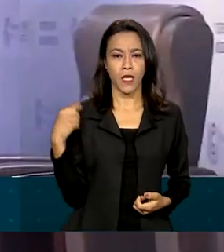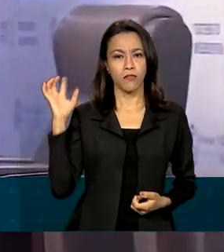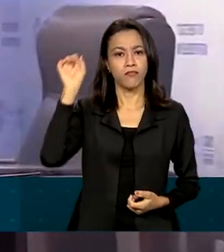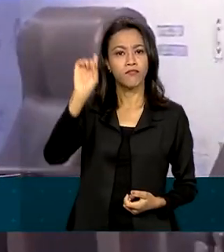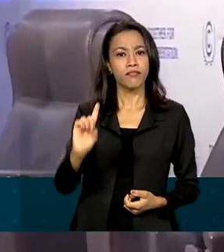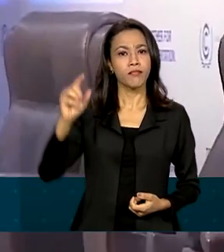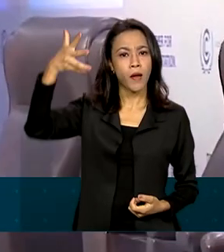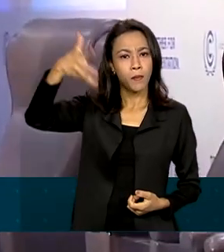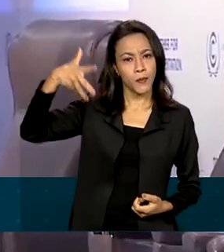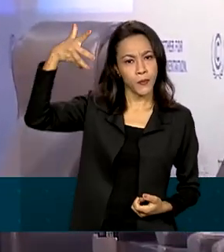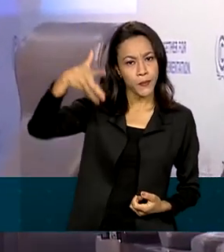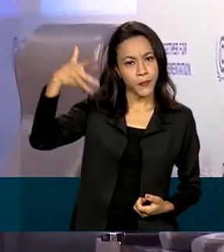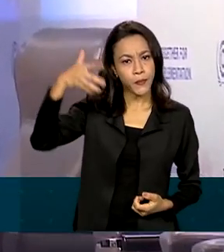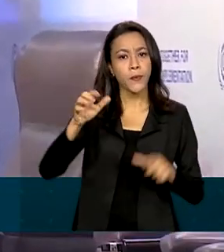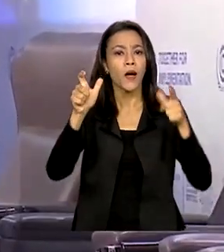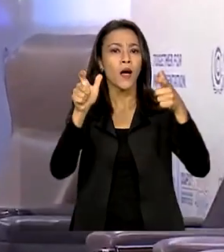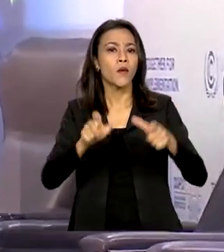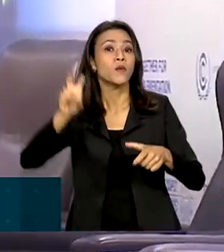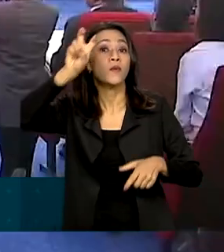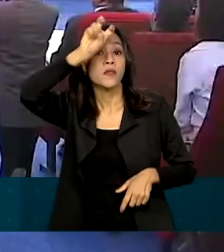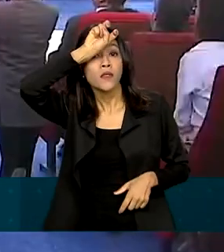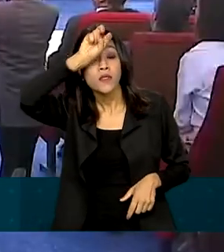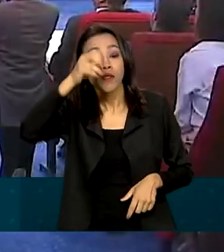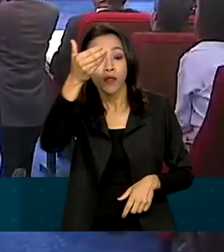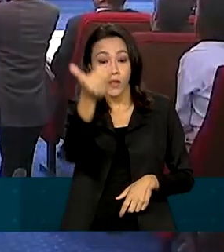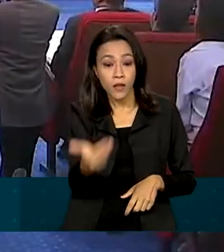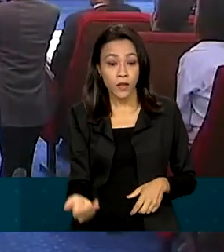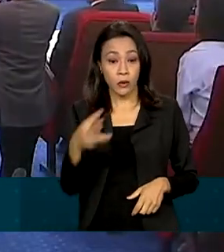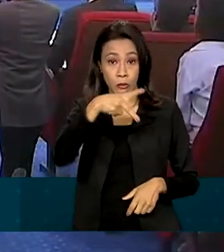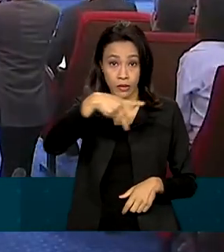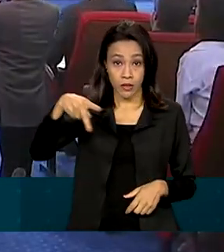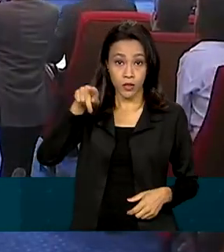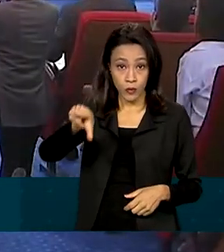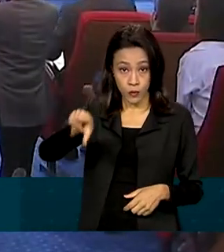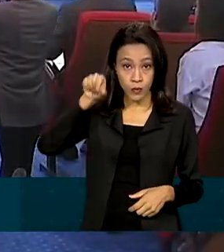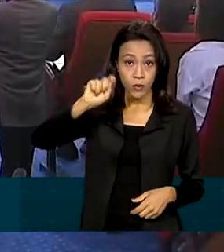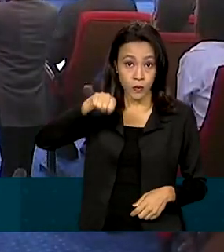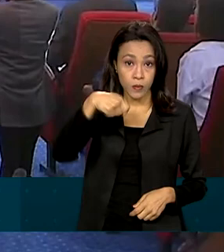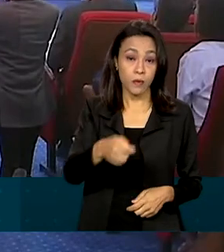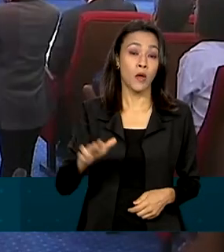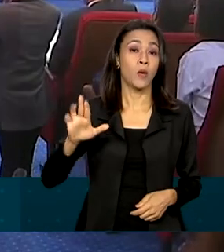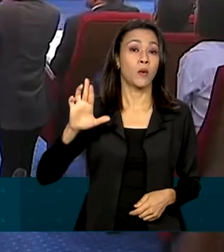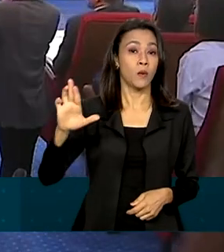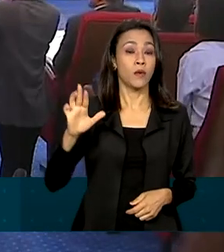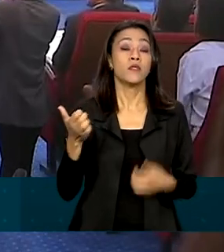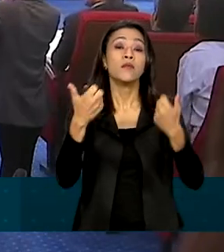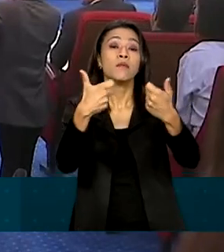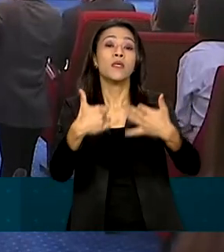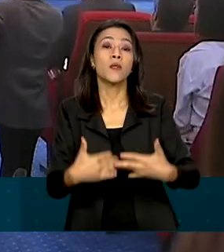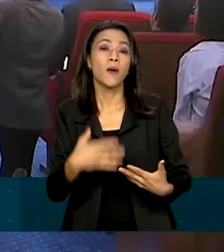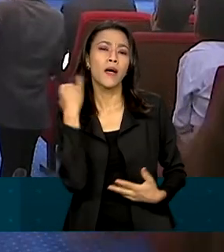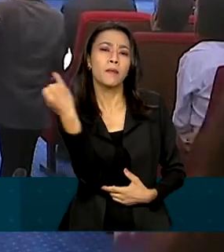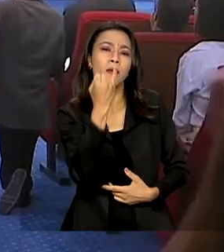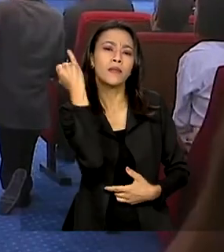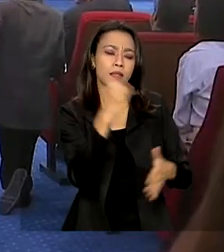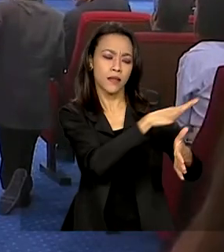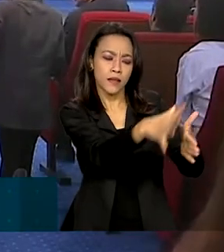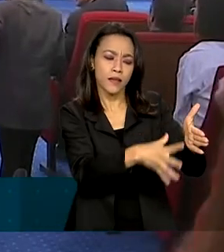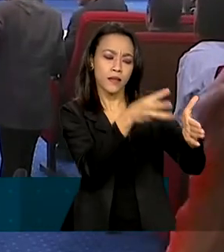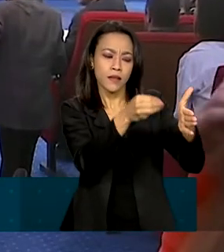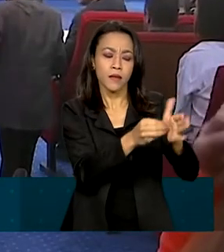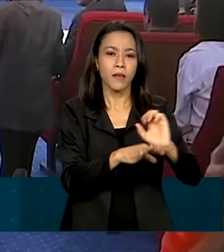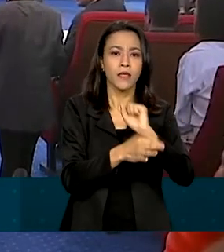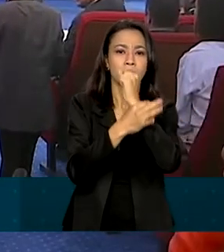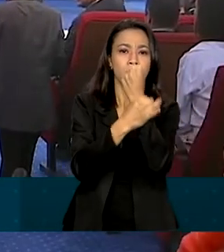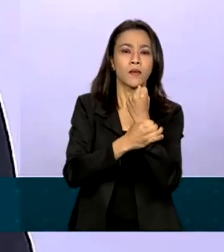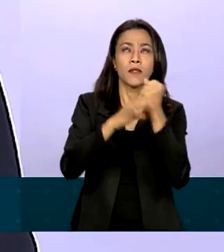na COP27 no Egito, o presidente eleito Luiz Inácio Lula da Silva falou sobre a importância da Amazônia para a segurança